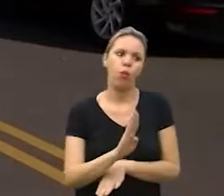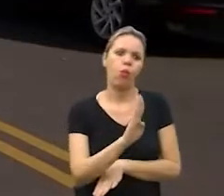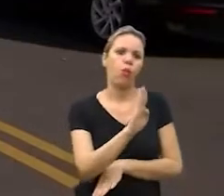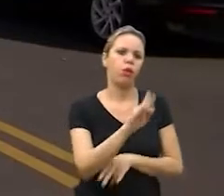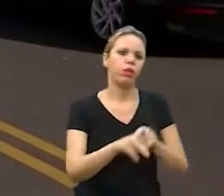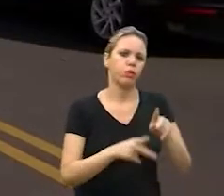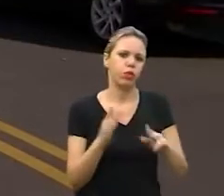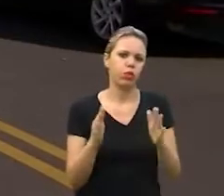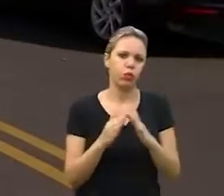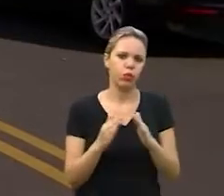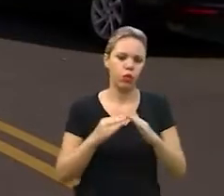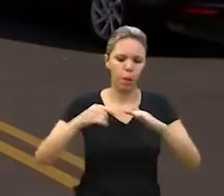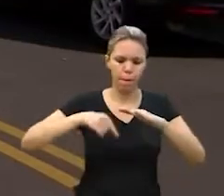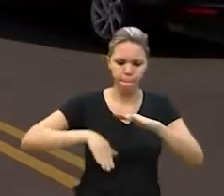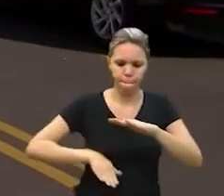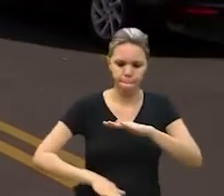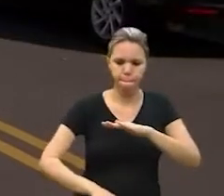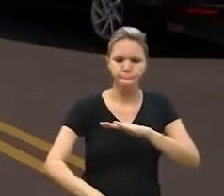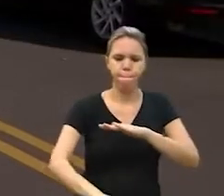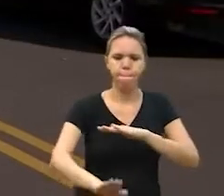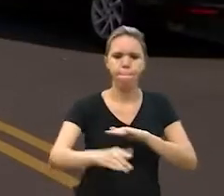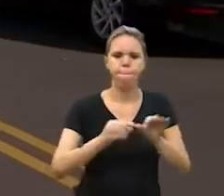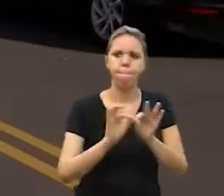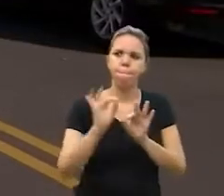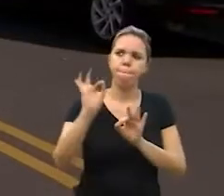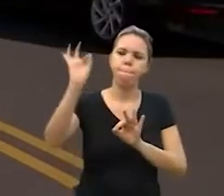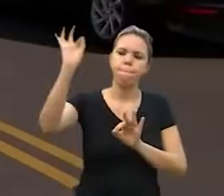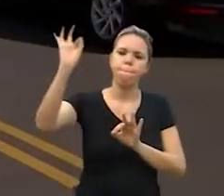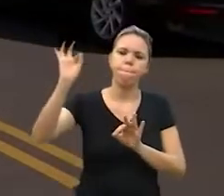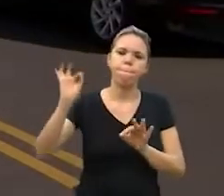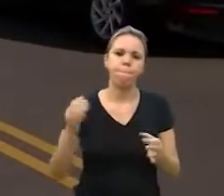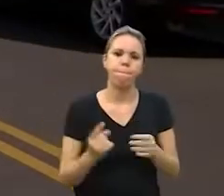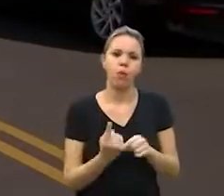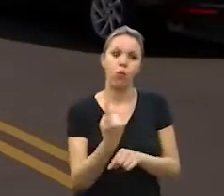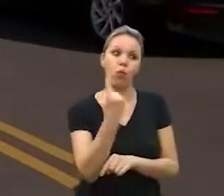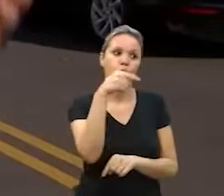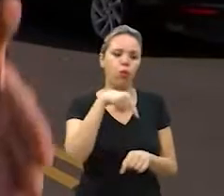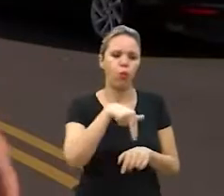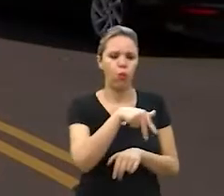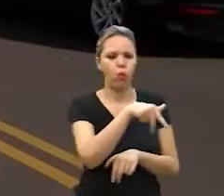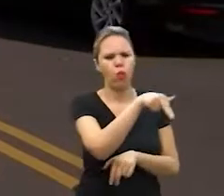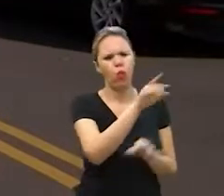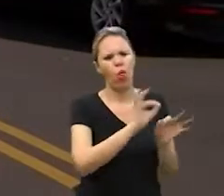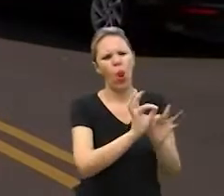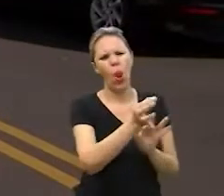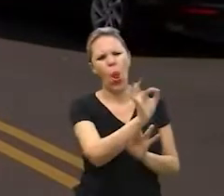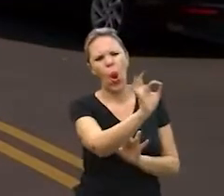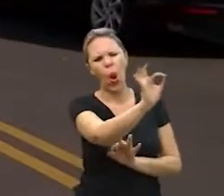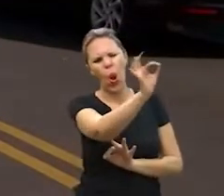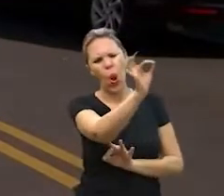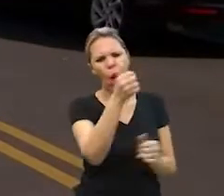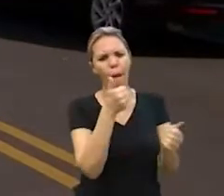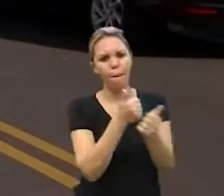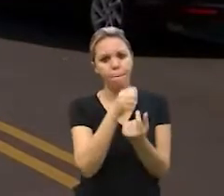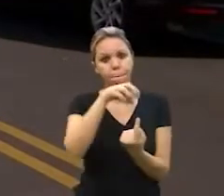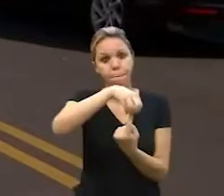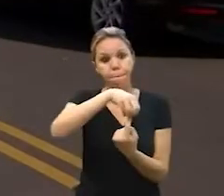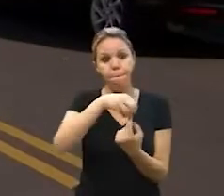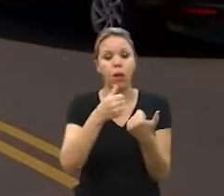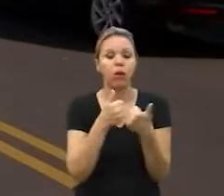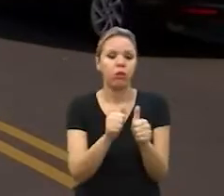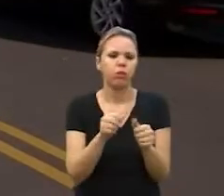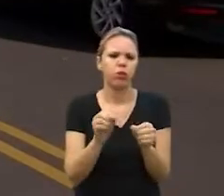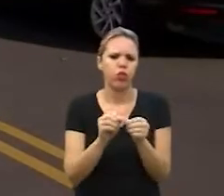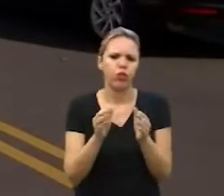íngremes, né? Então as pessoas que moram na parte de baixo do bairro têm que se deslocar, pegar uma ladeira, subir para poder se deslocar ao ponto mais próximo de